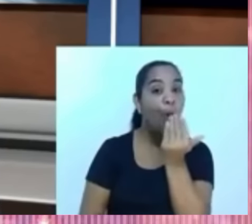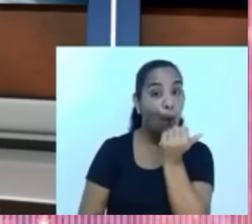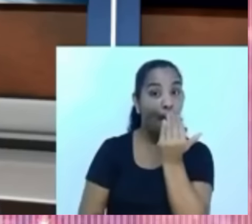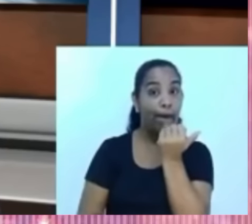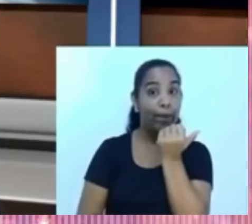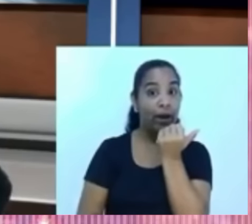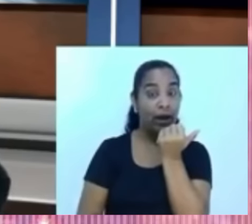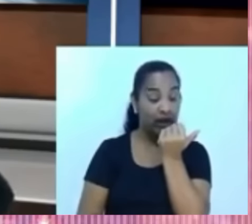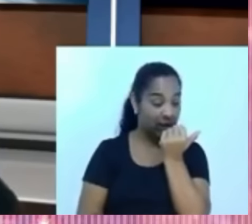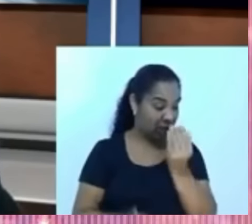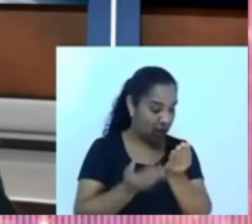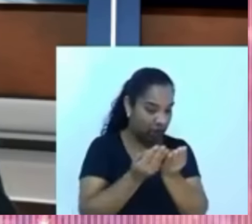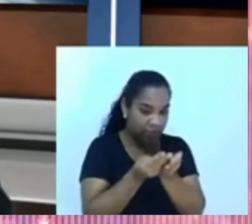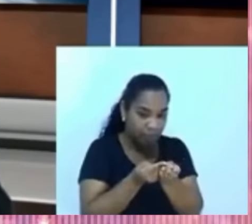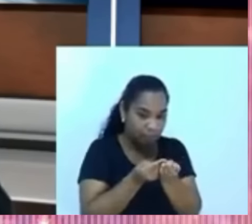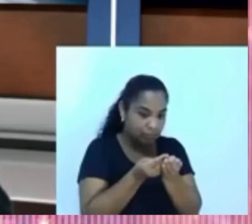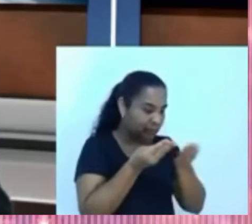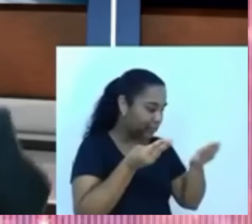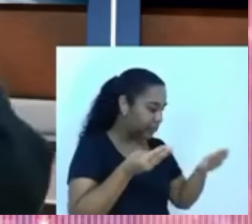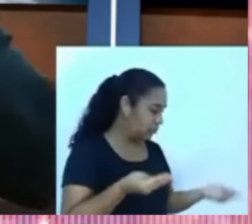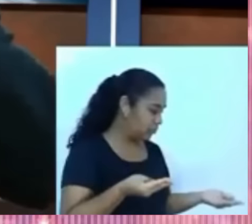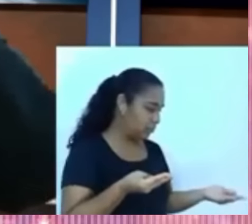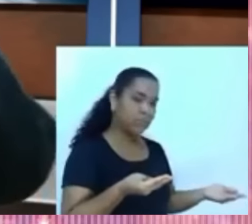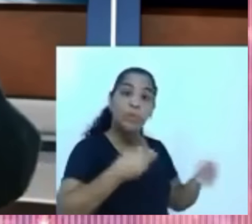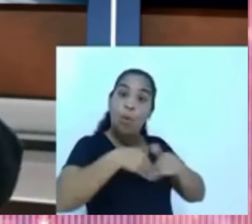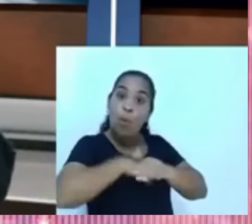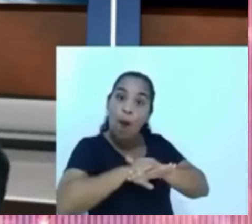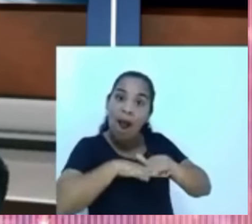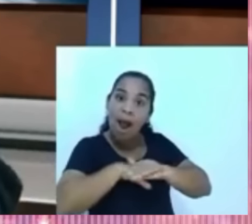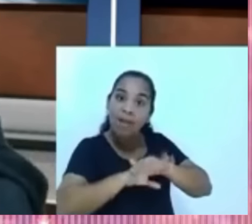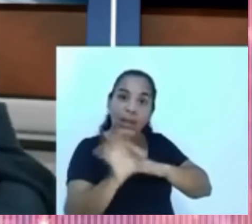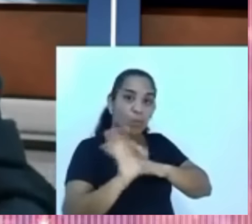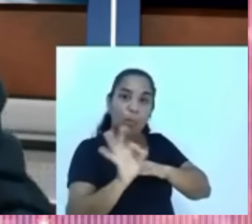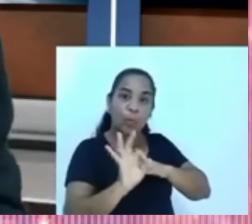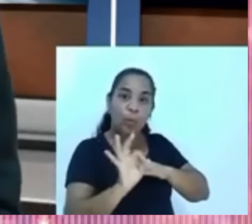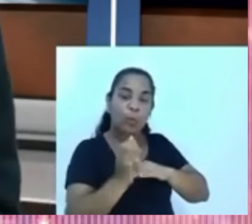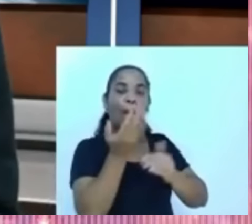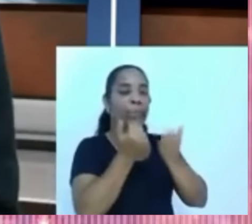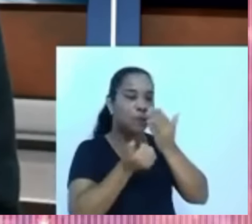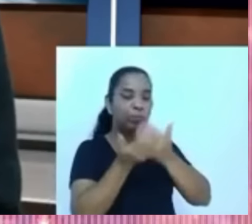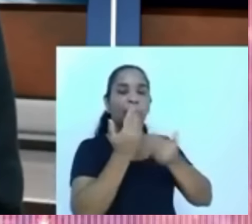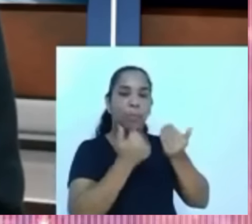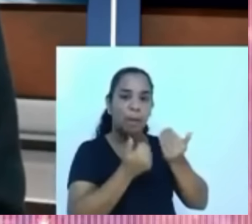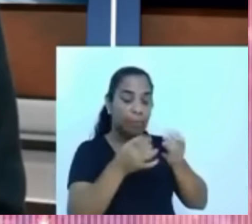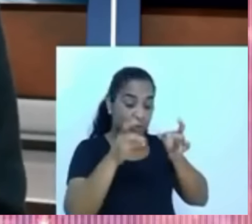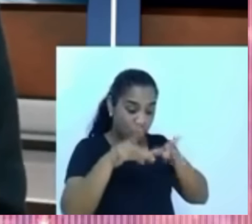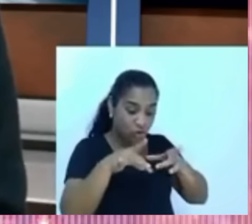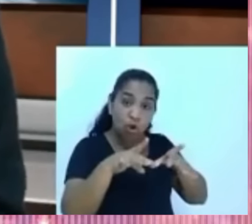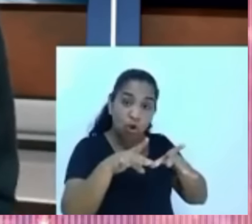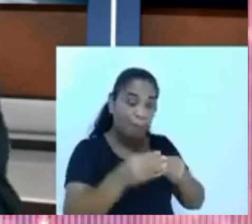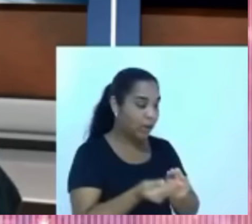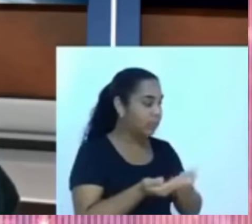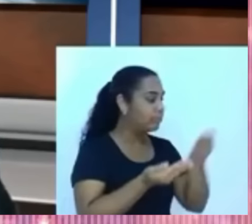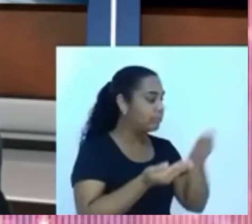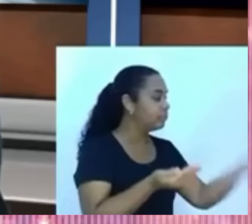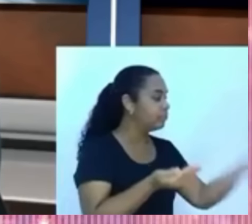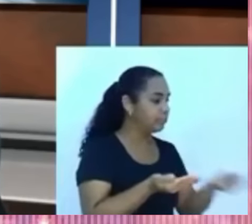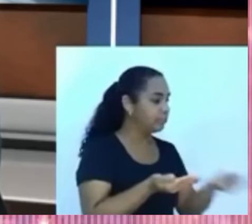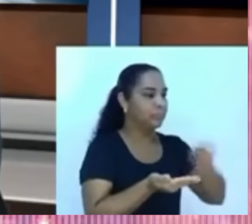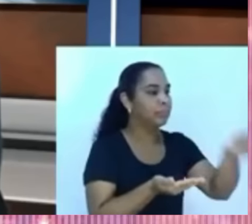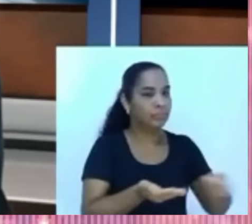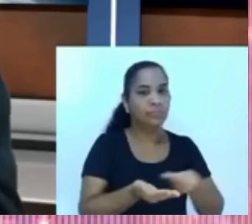sobra ele não guarda para outro dia ele o distribui para outros mais necessitados e quando por